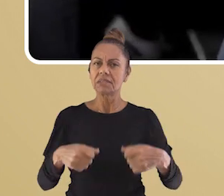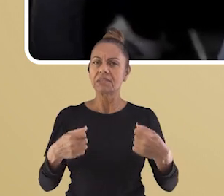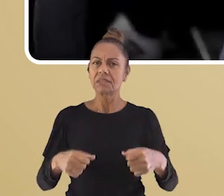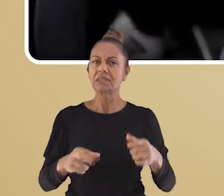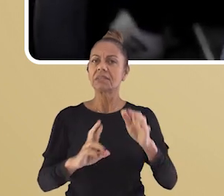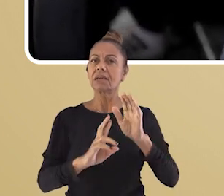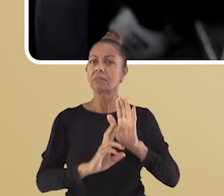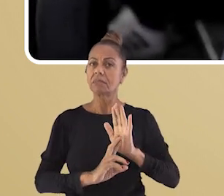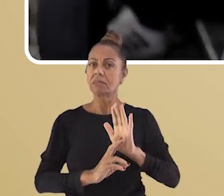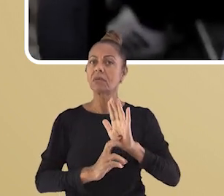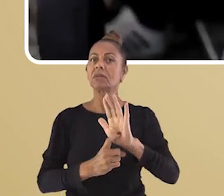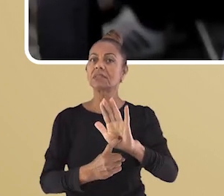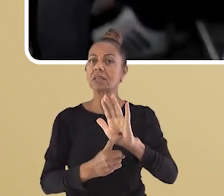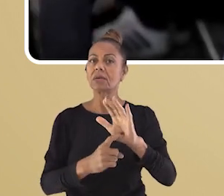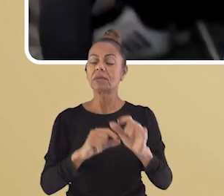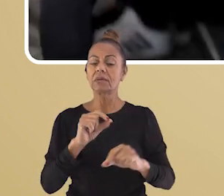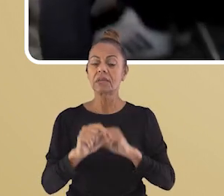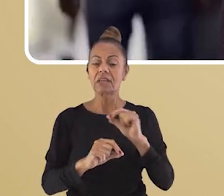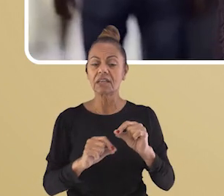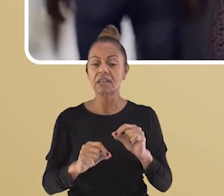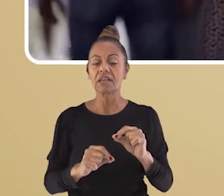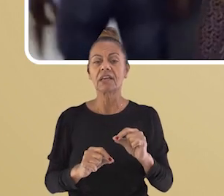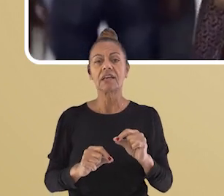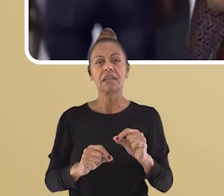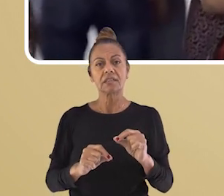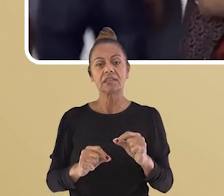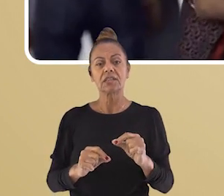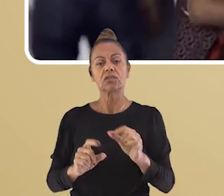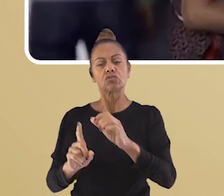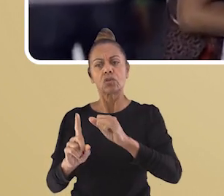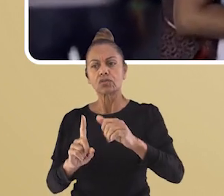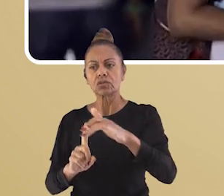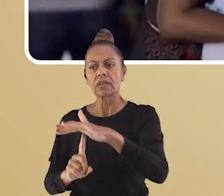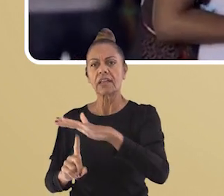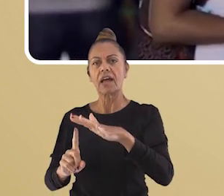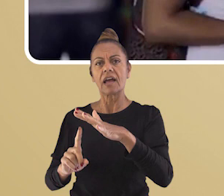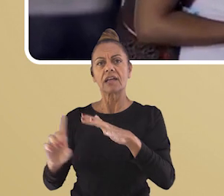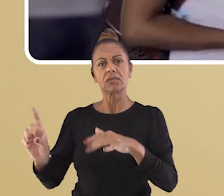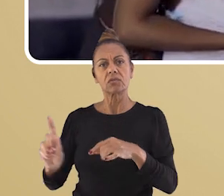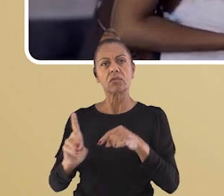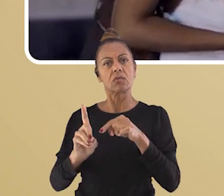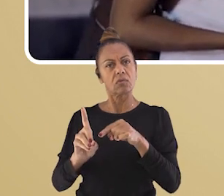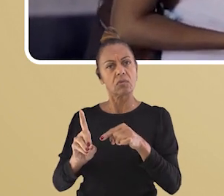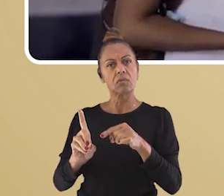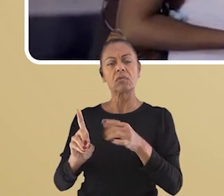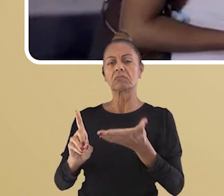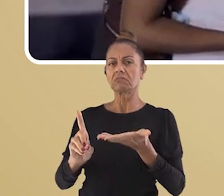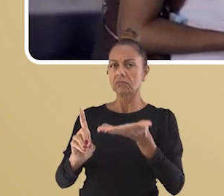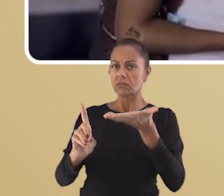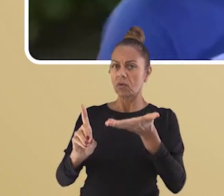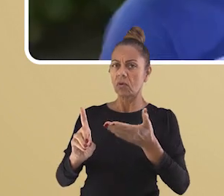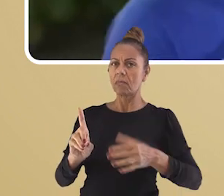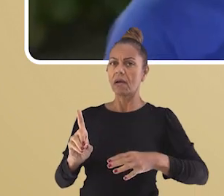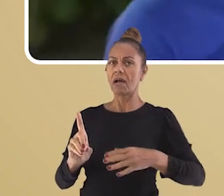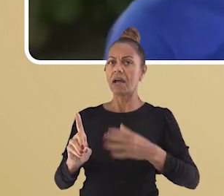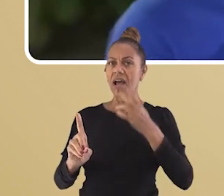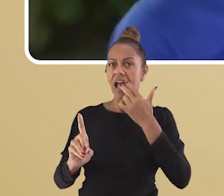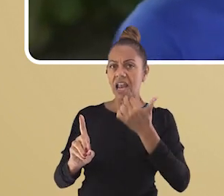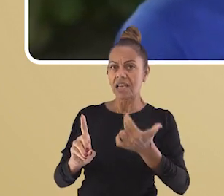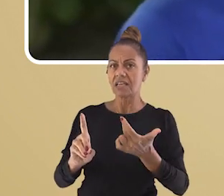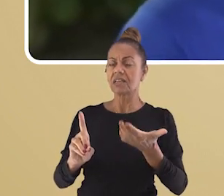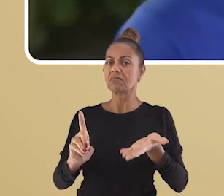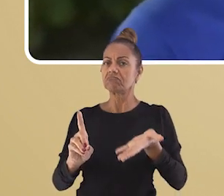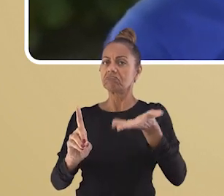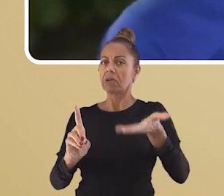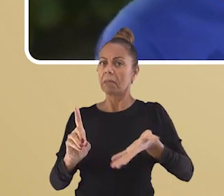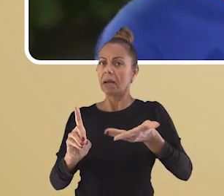também apresentar essa forma que eleva socialmente o homem, né, que é a questão da língua, uma forma de poder. Não é todo